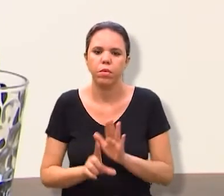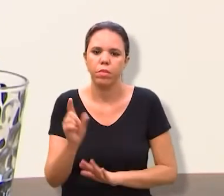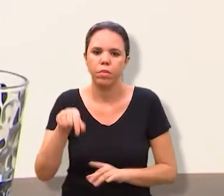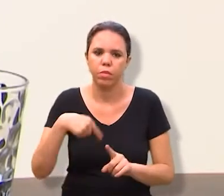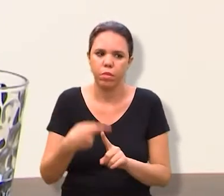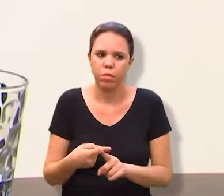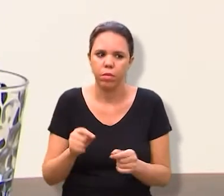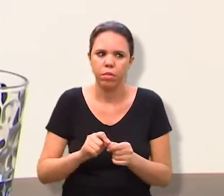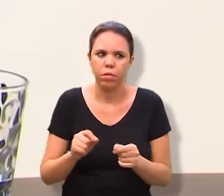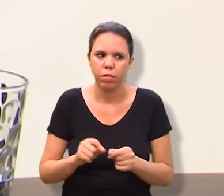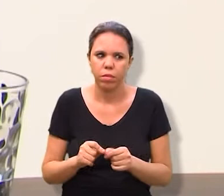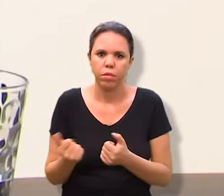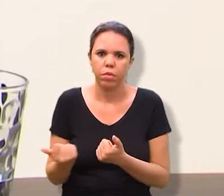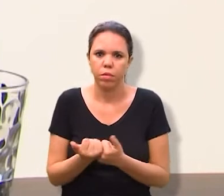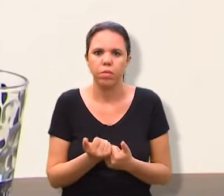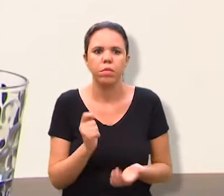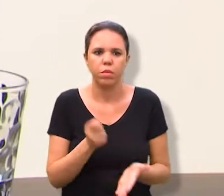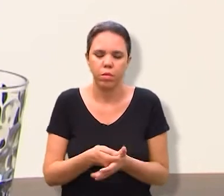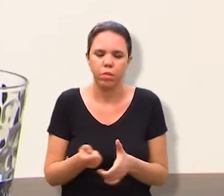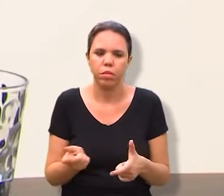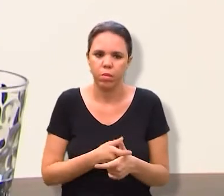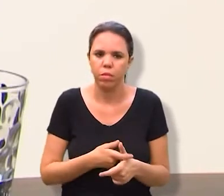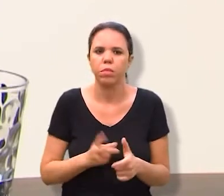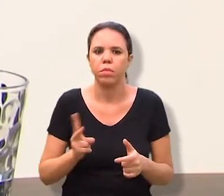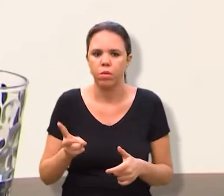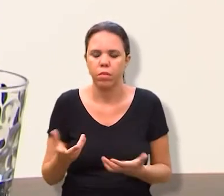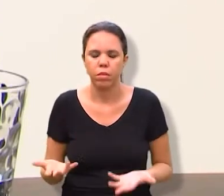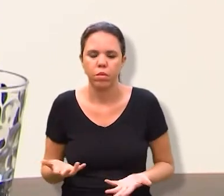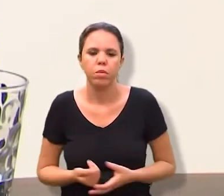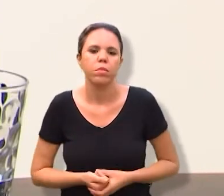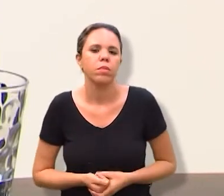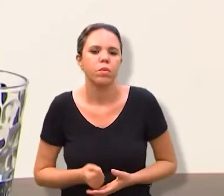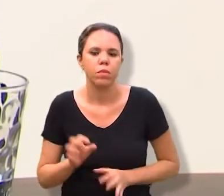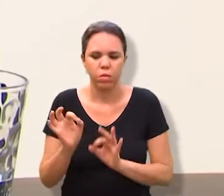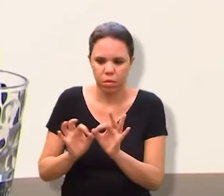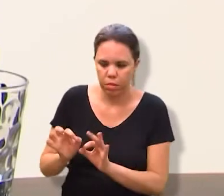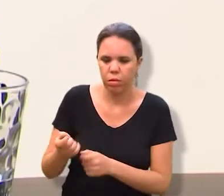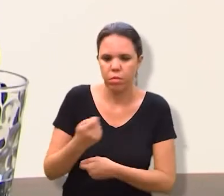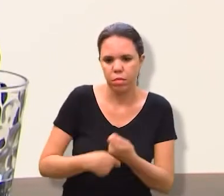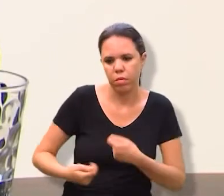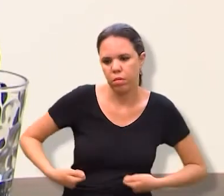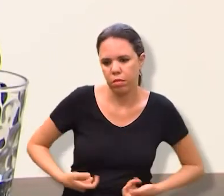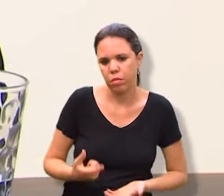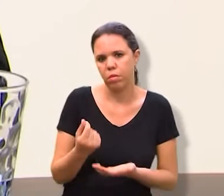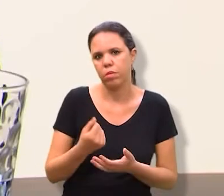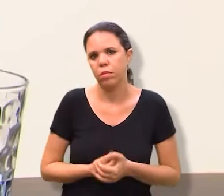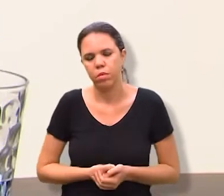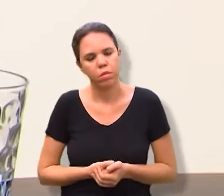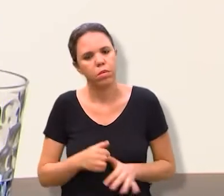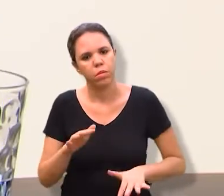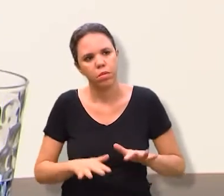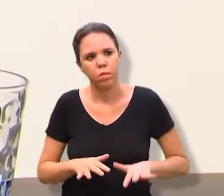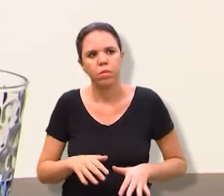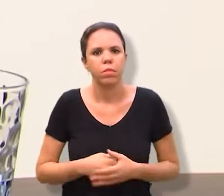uma receita adicional para fazer frente a esses gastos e sempre buscar ajustar os gastos, né?